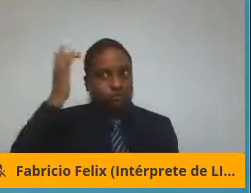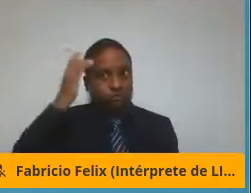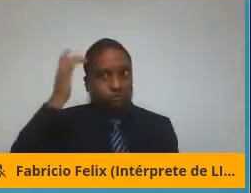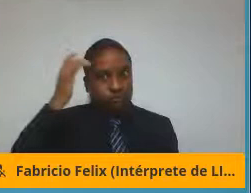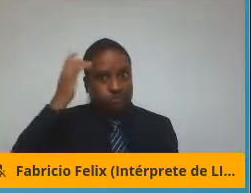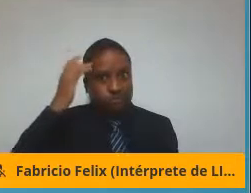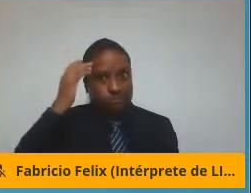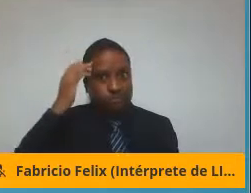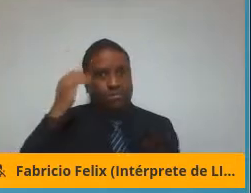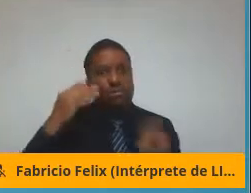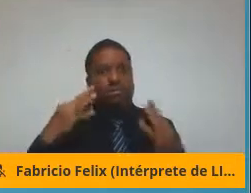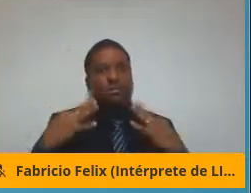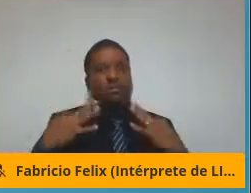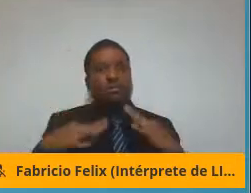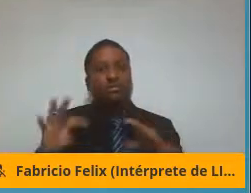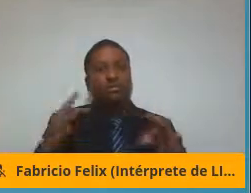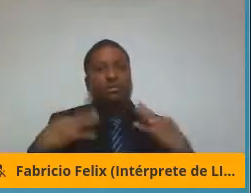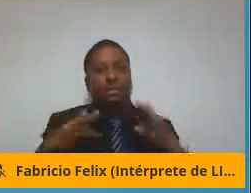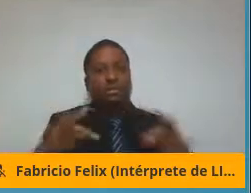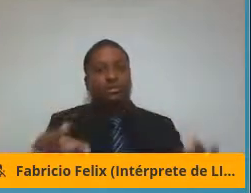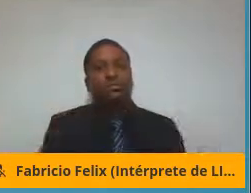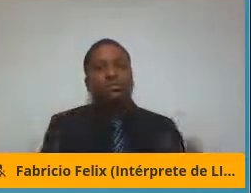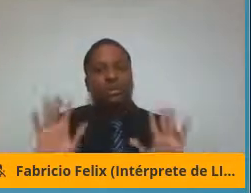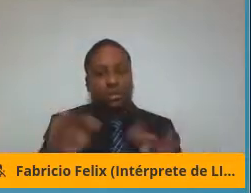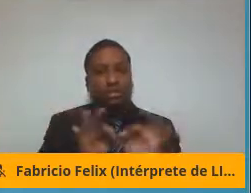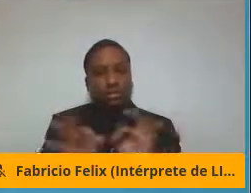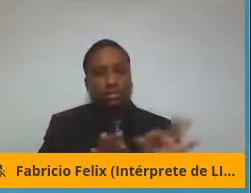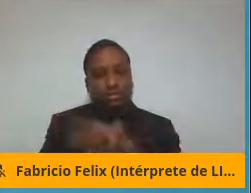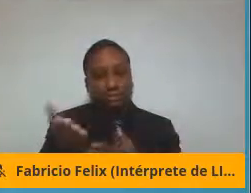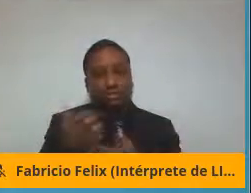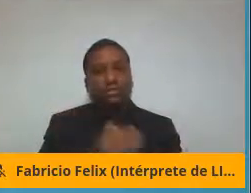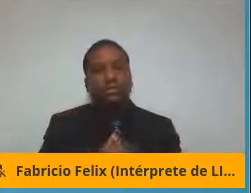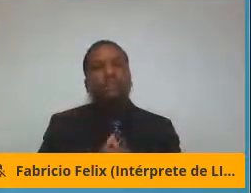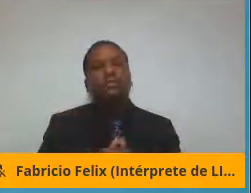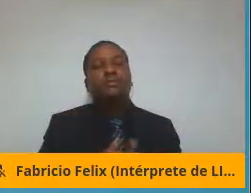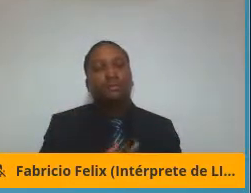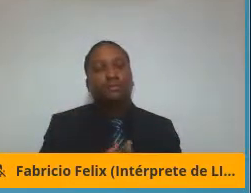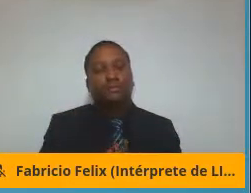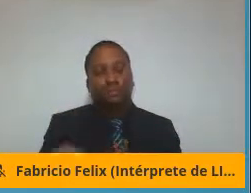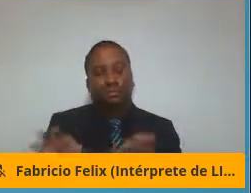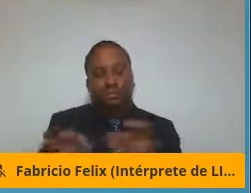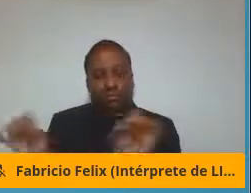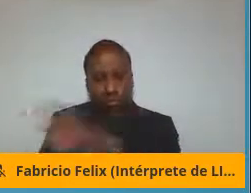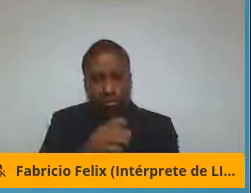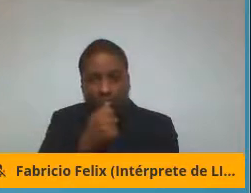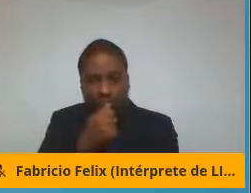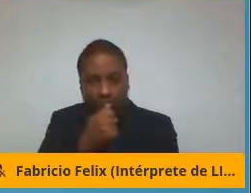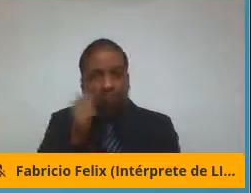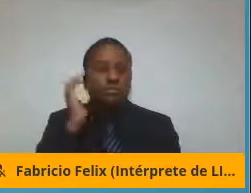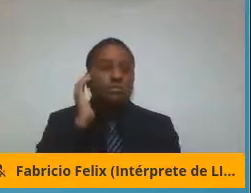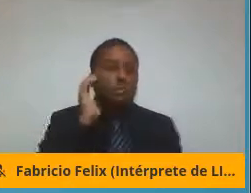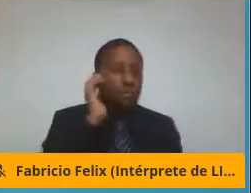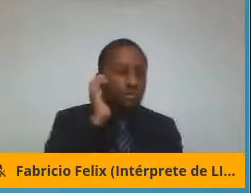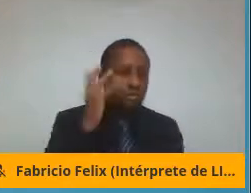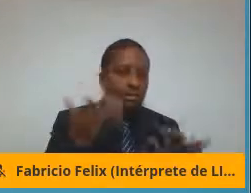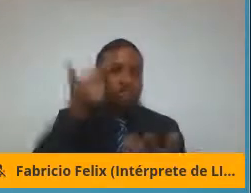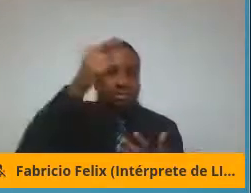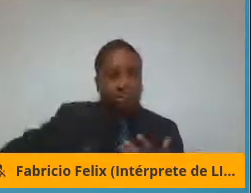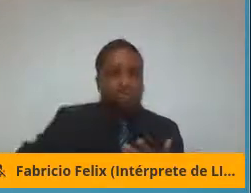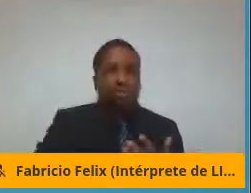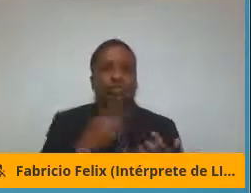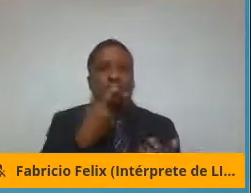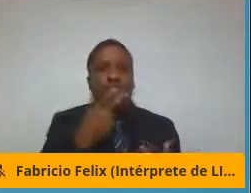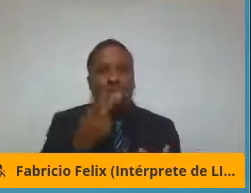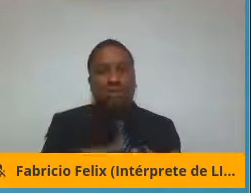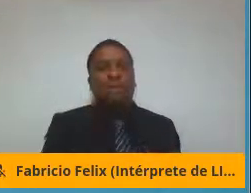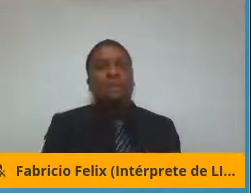isso, ok? Enquanto ele se apronta, eu quero mais uma vez reforçar